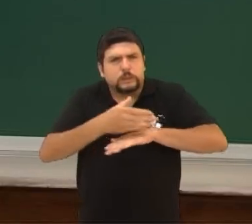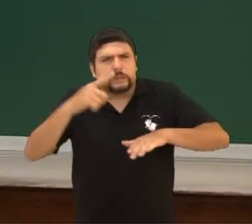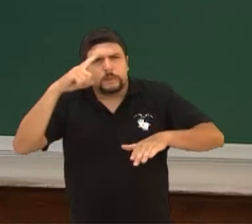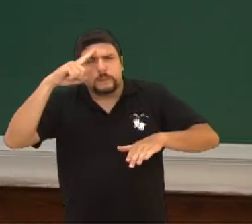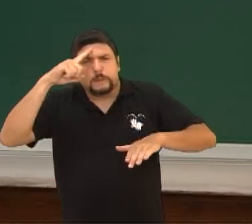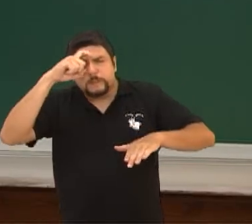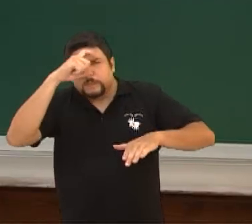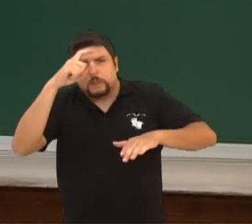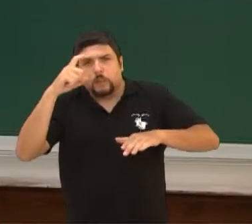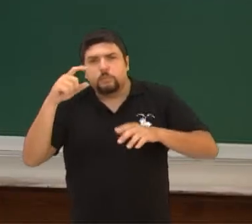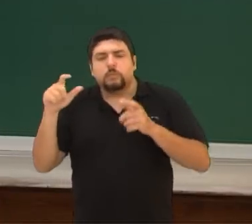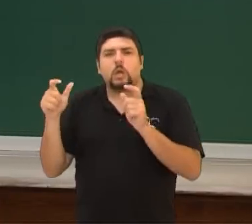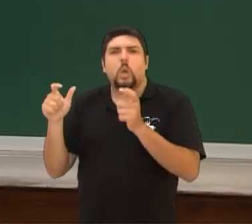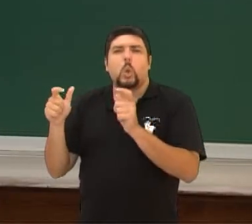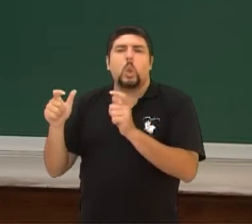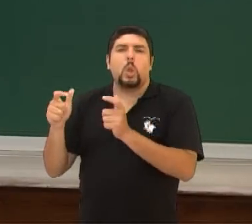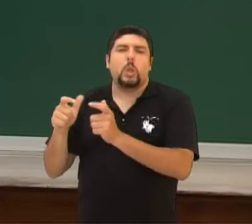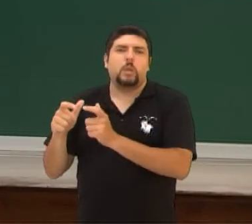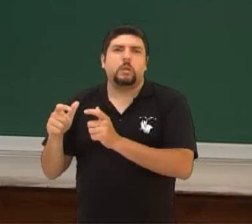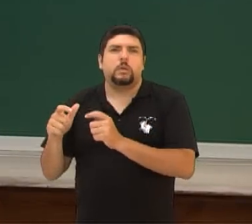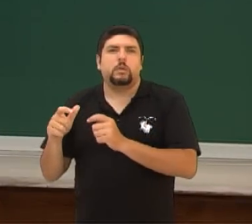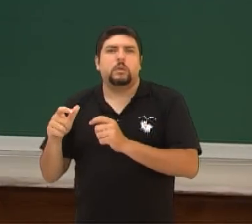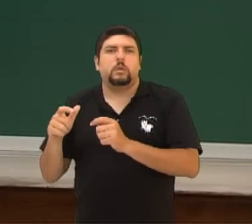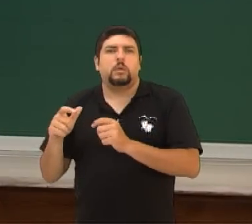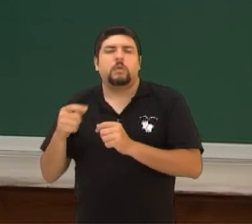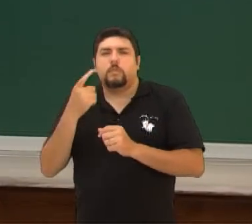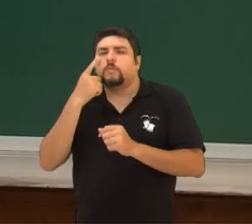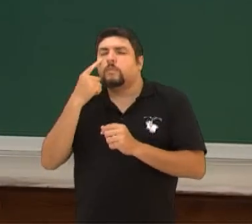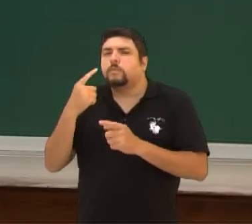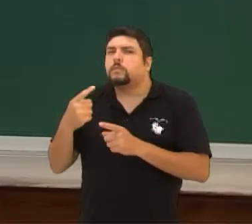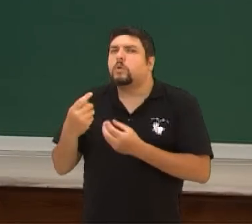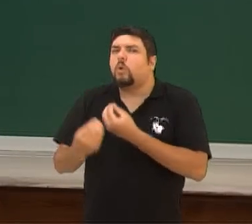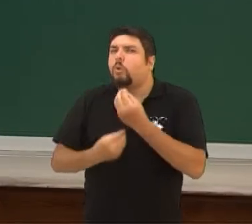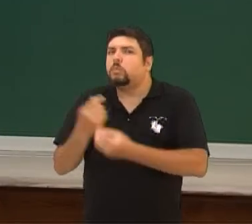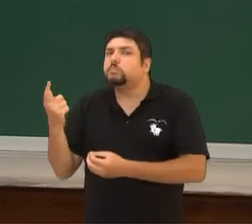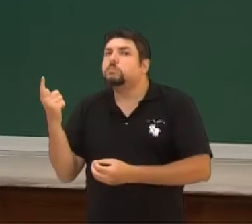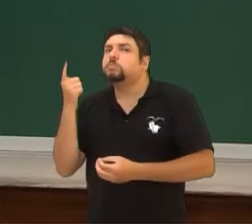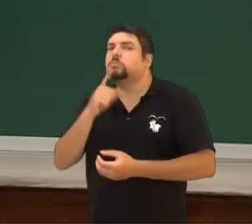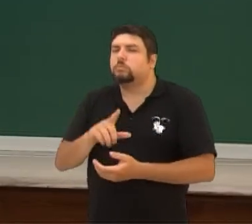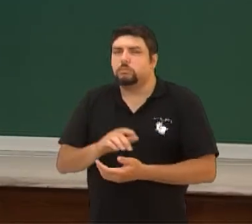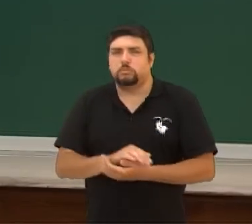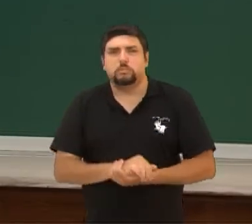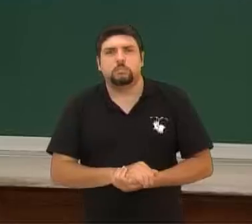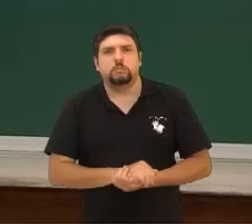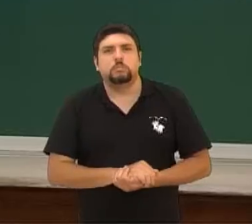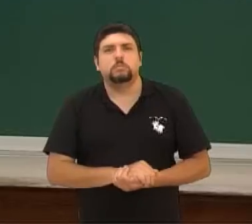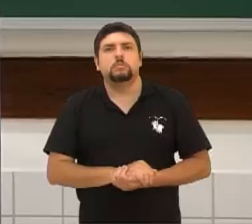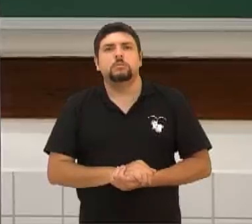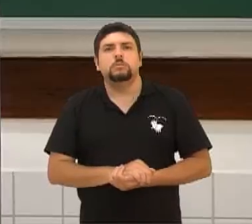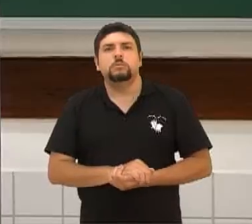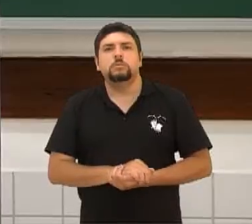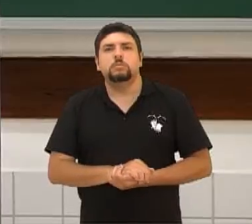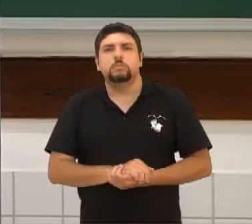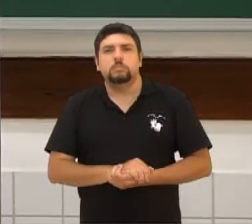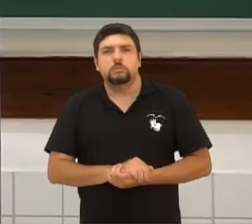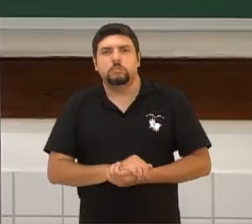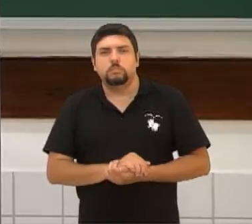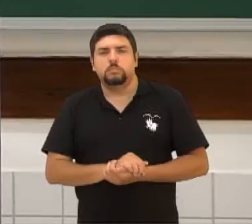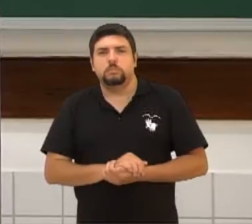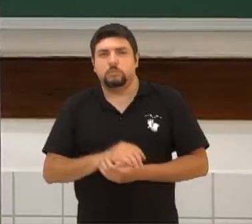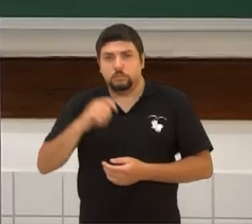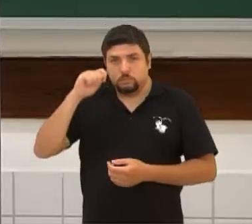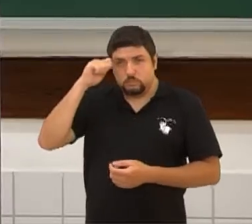alimentação básica. Tá? A gente vai ver por que chegou a esse patamar mais adiante. As cidades